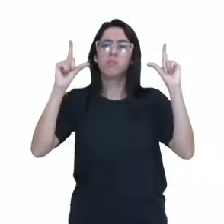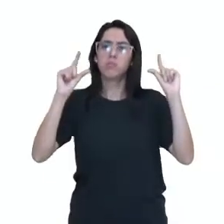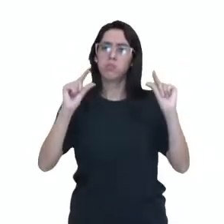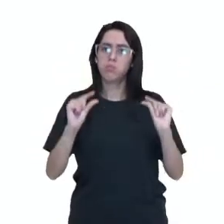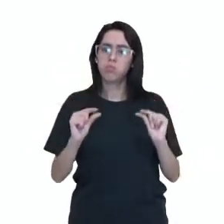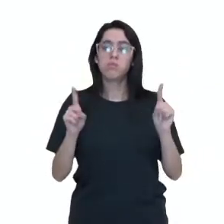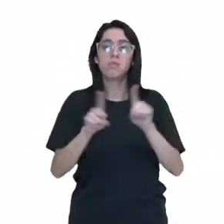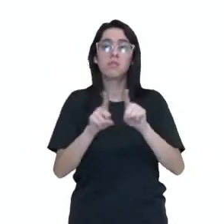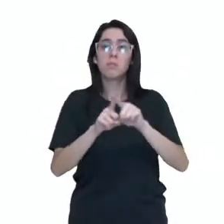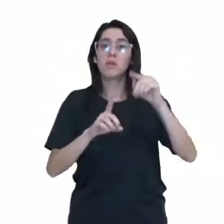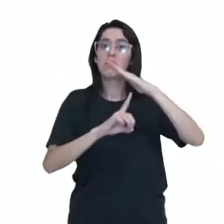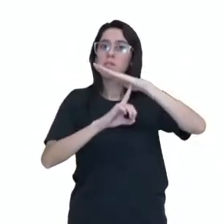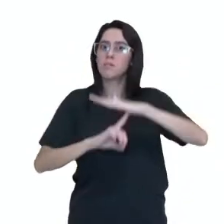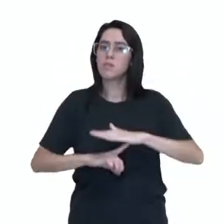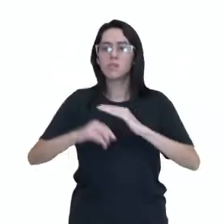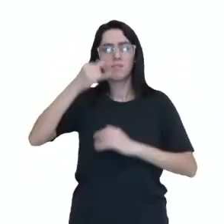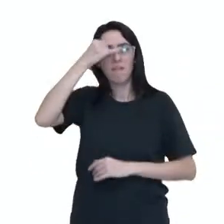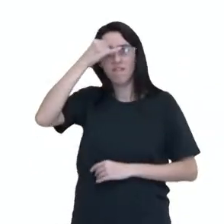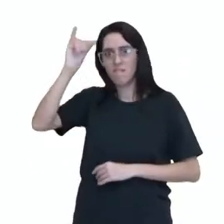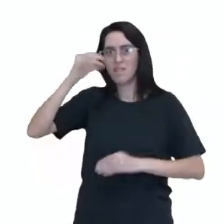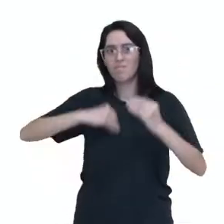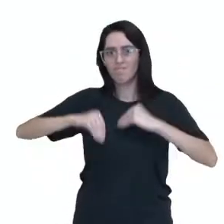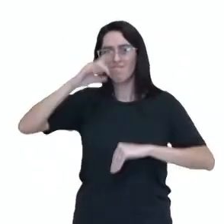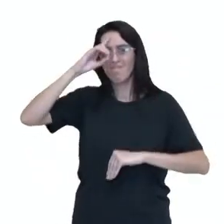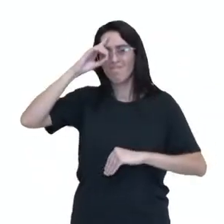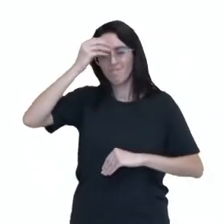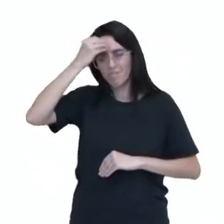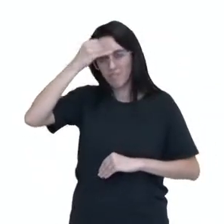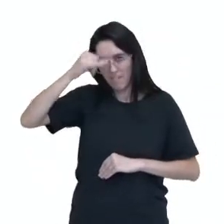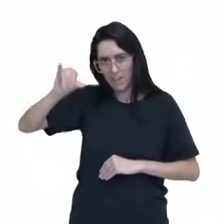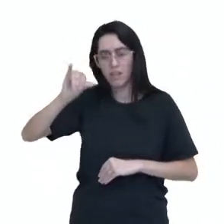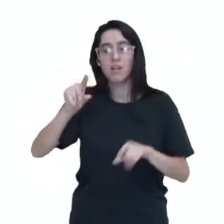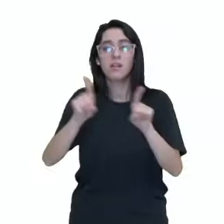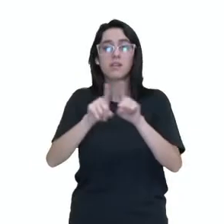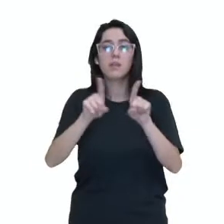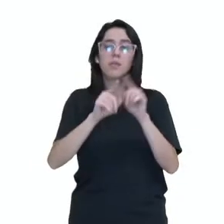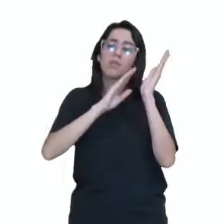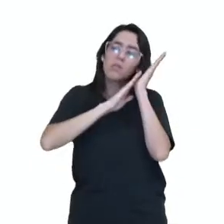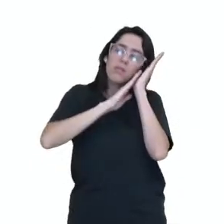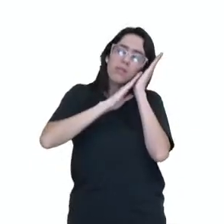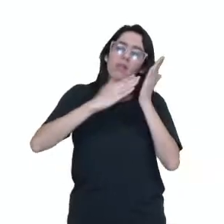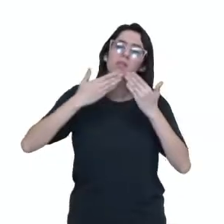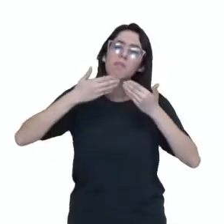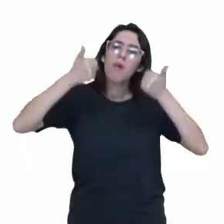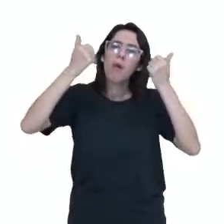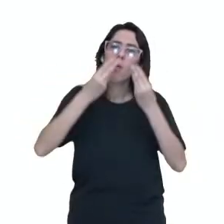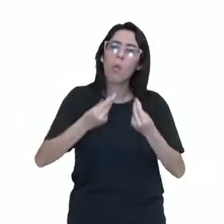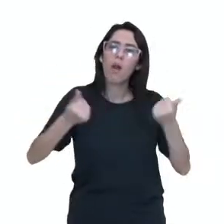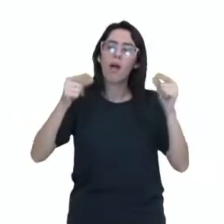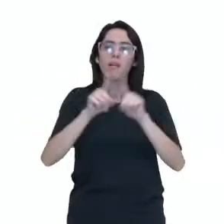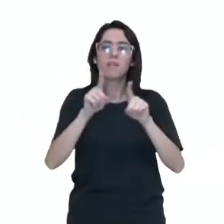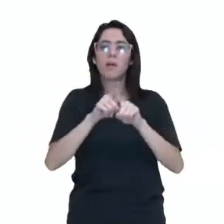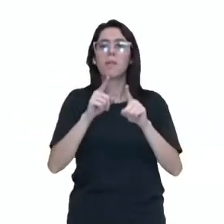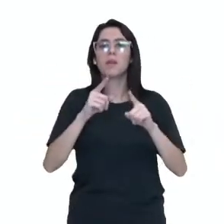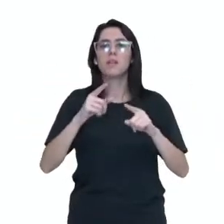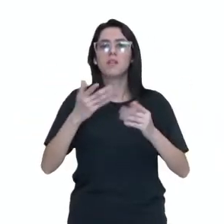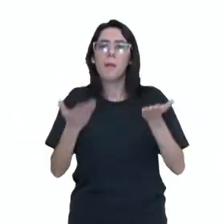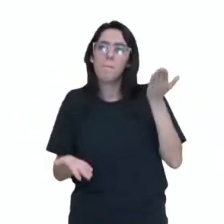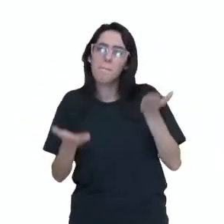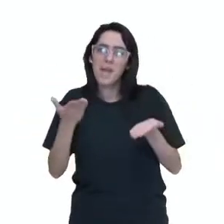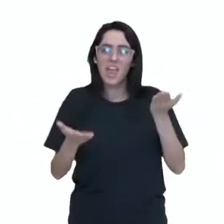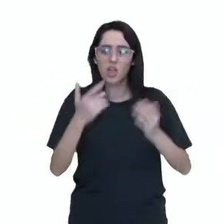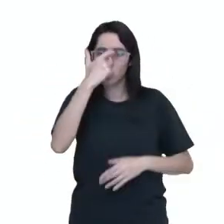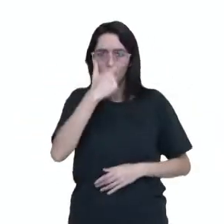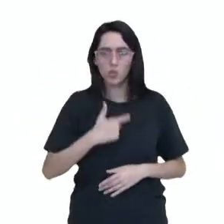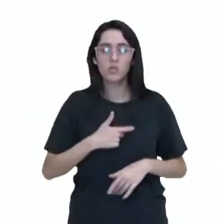da depressão, melhoria na qualidade do sono, manutenção do peso,